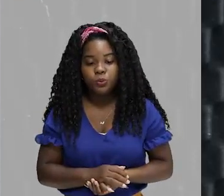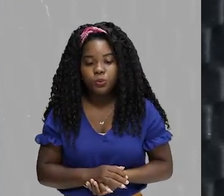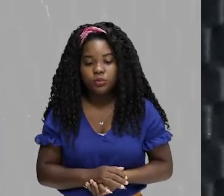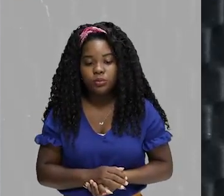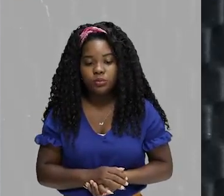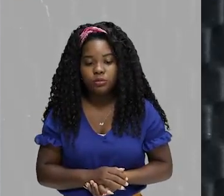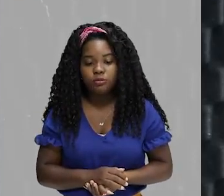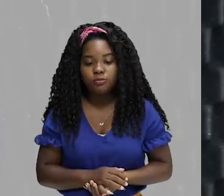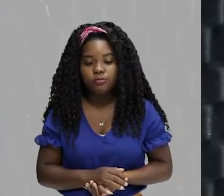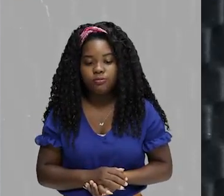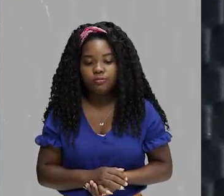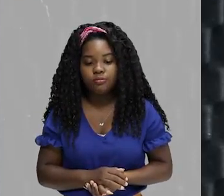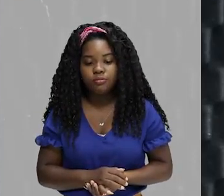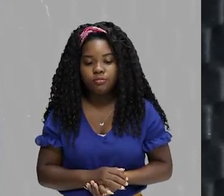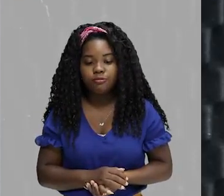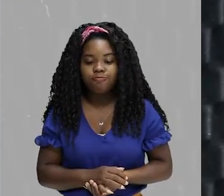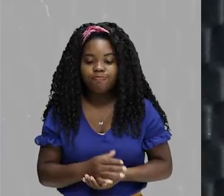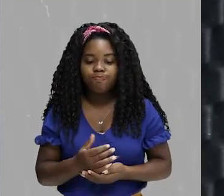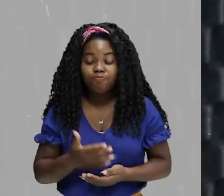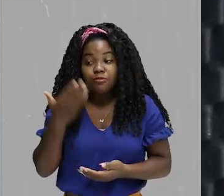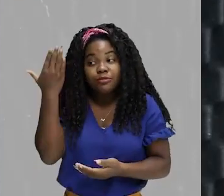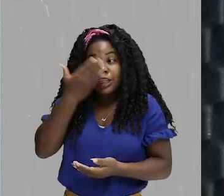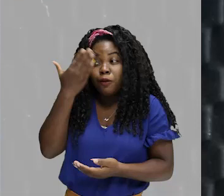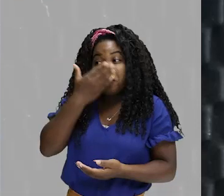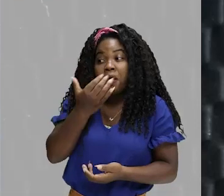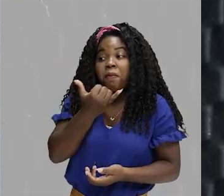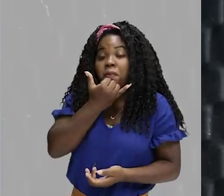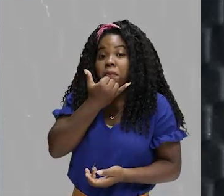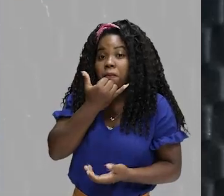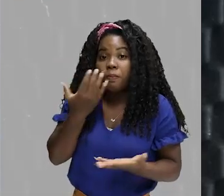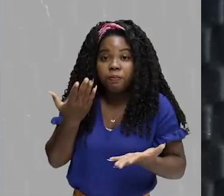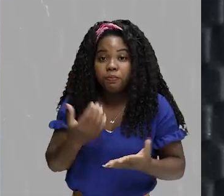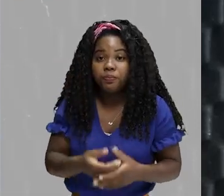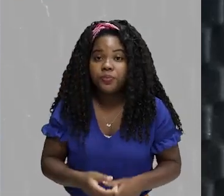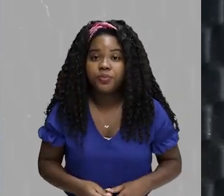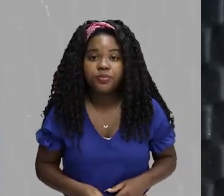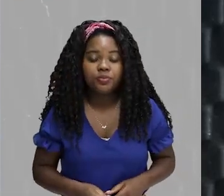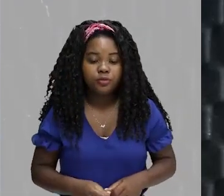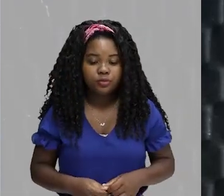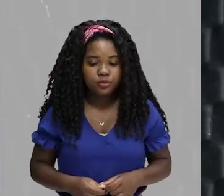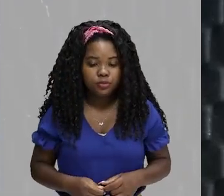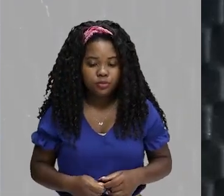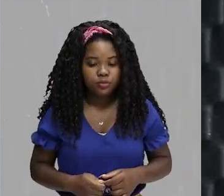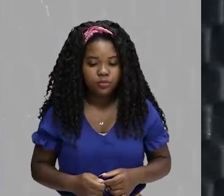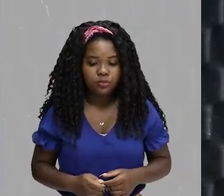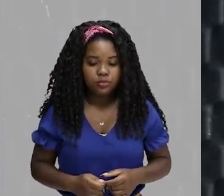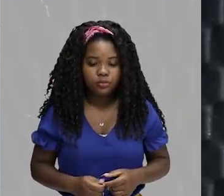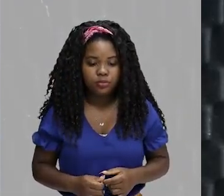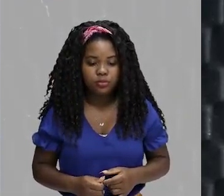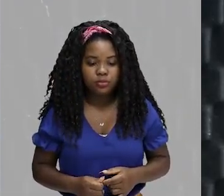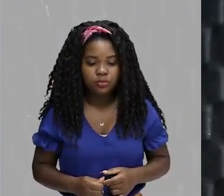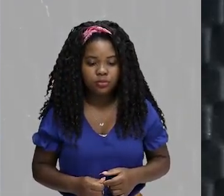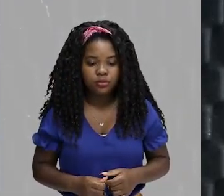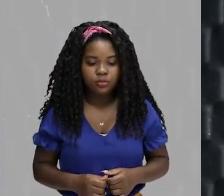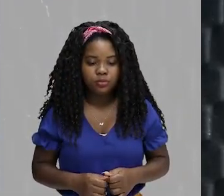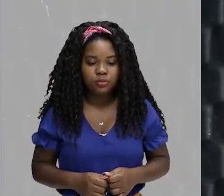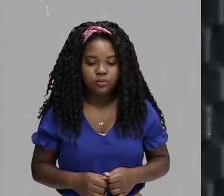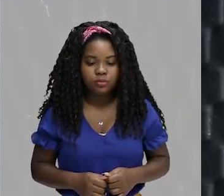visto. Sinto muito, não lhe havia visto. Para quando você fizer alguma coisa que não deveria na frente de alguém,